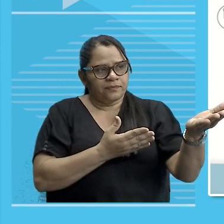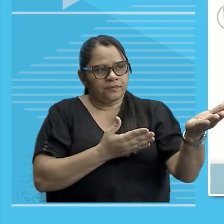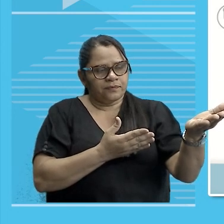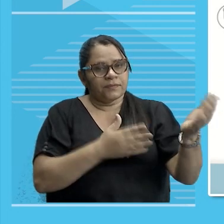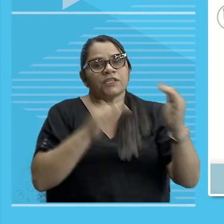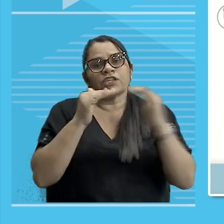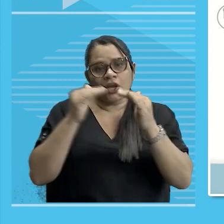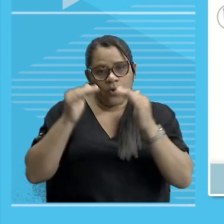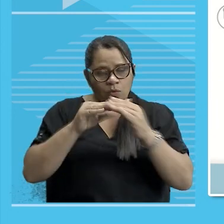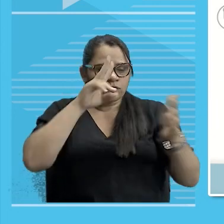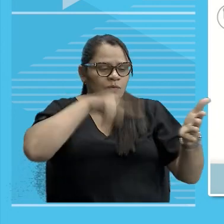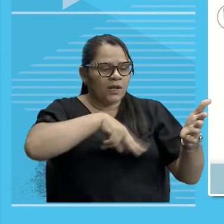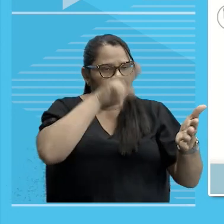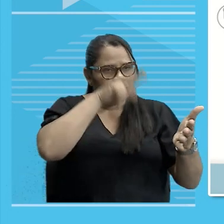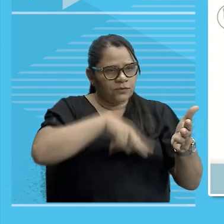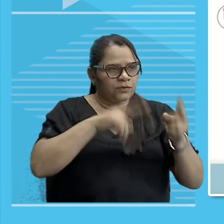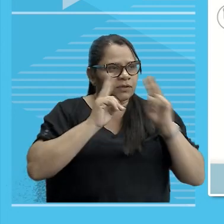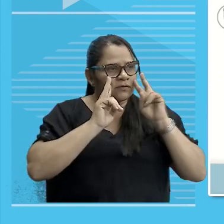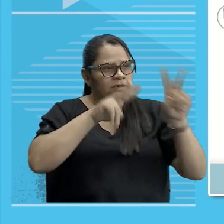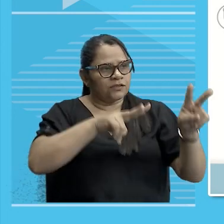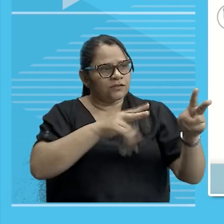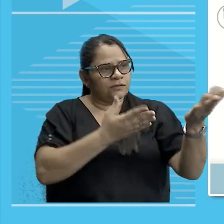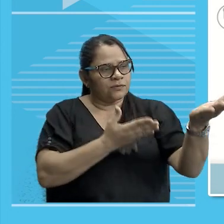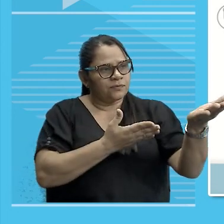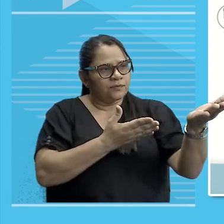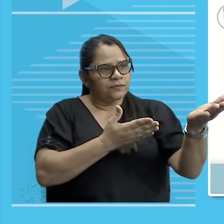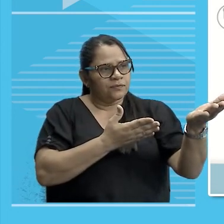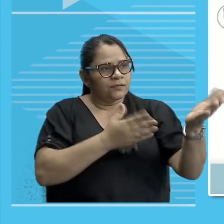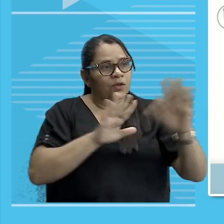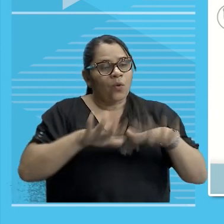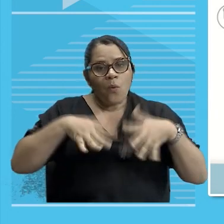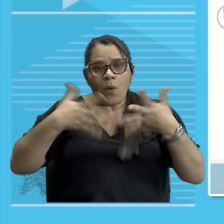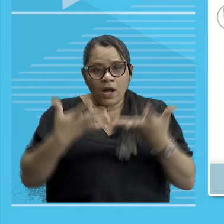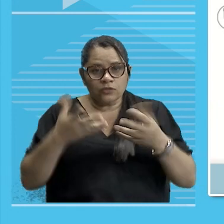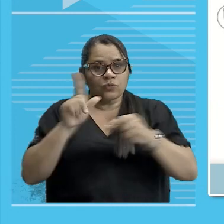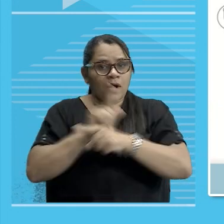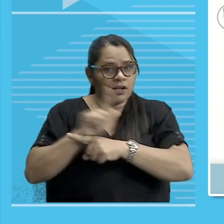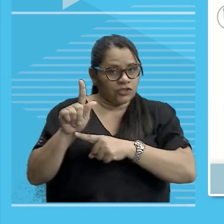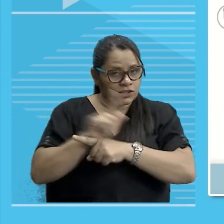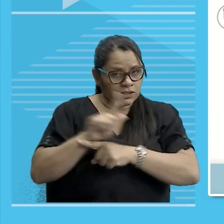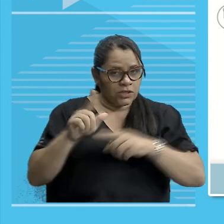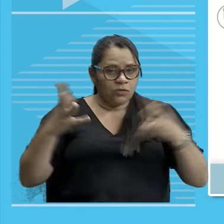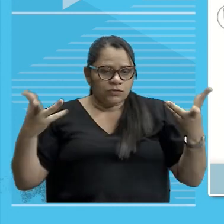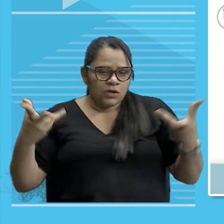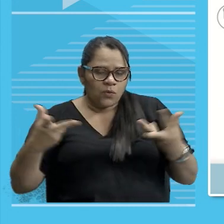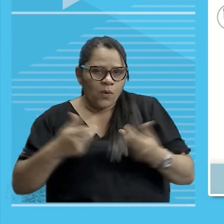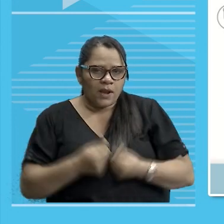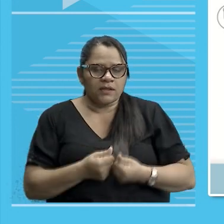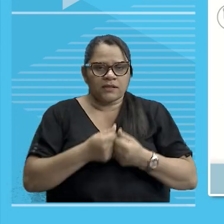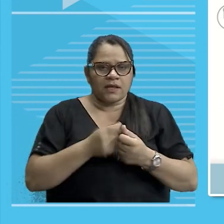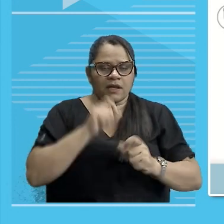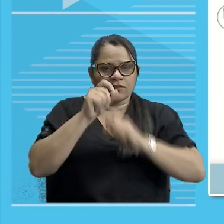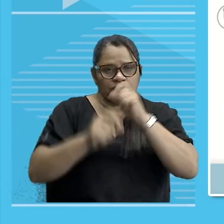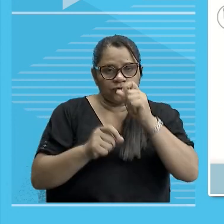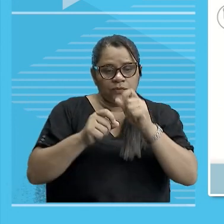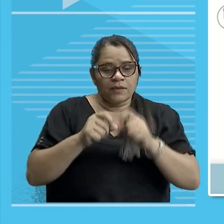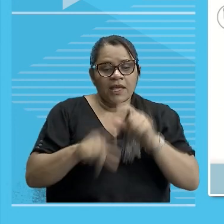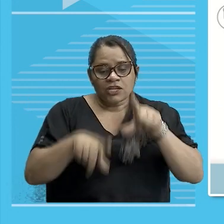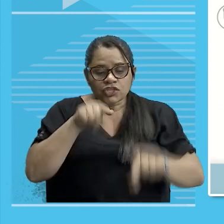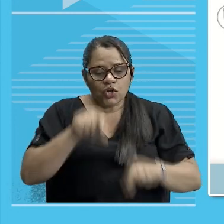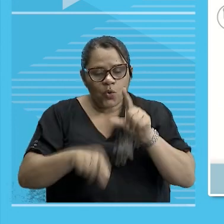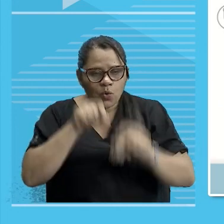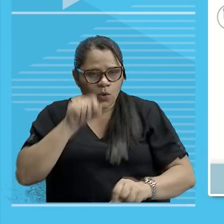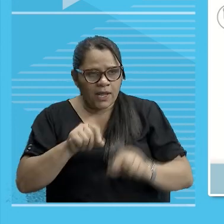de acordo com a leitura quanto a gestão da qualidade julgue o